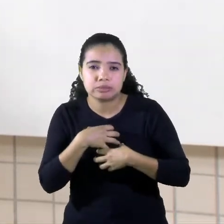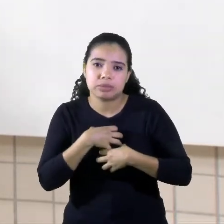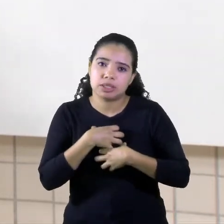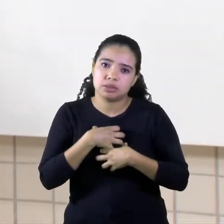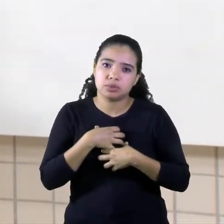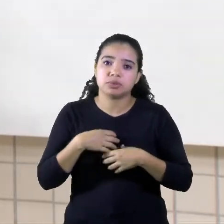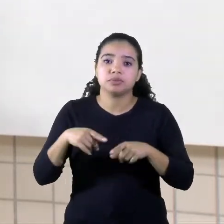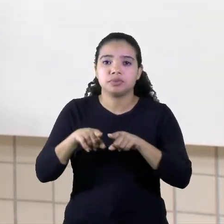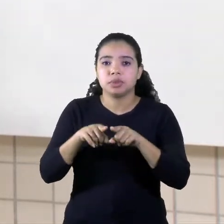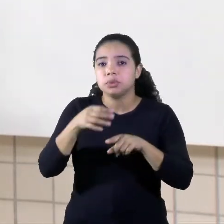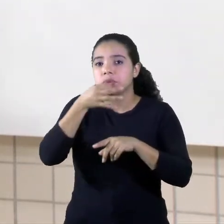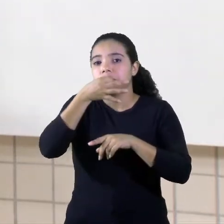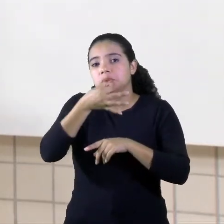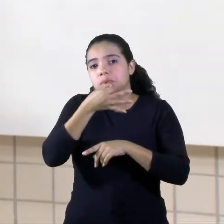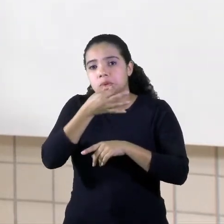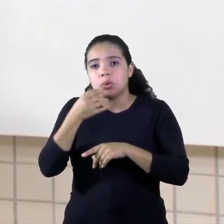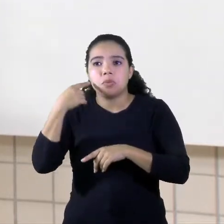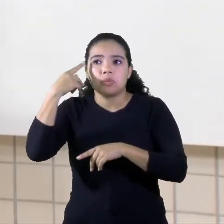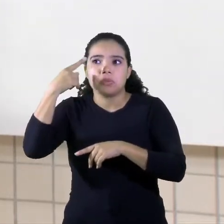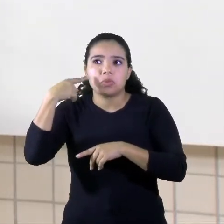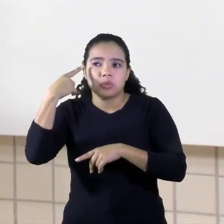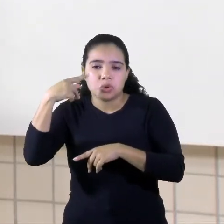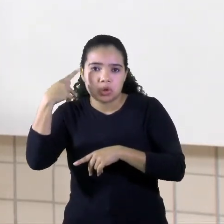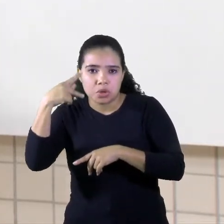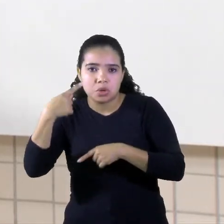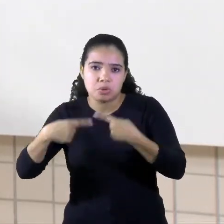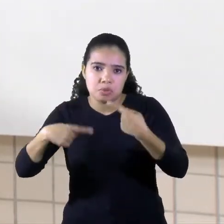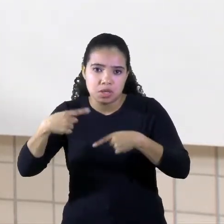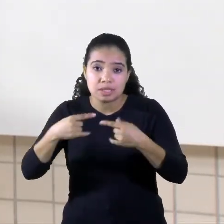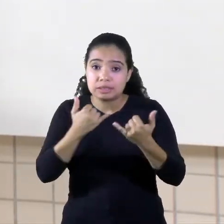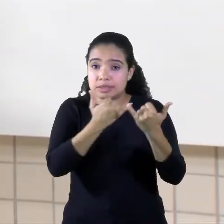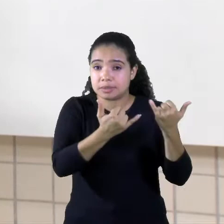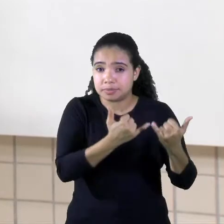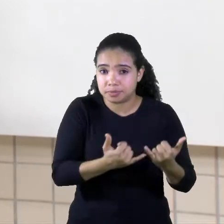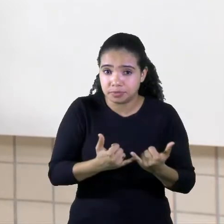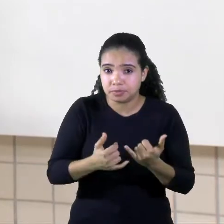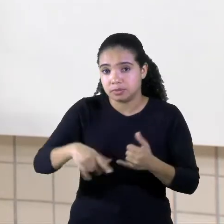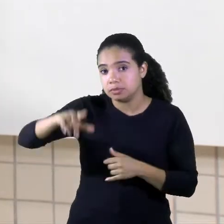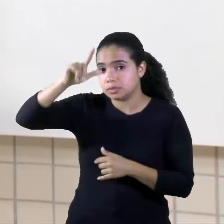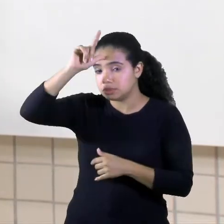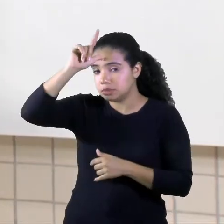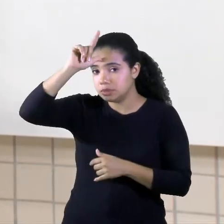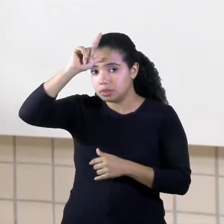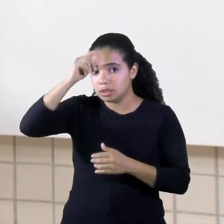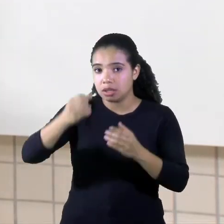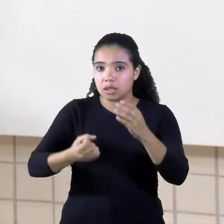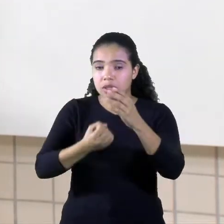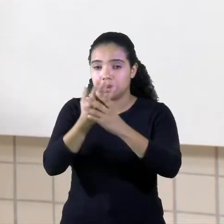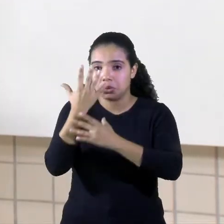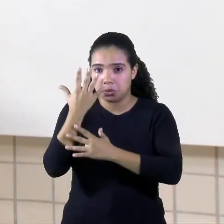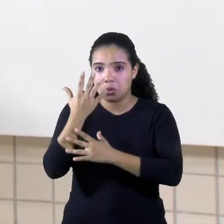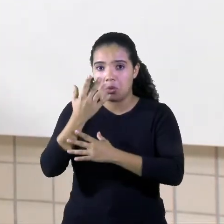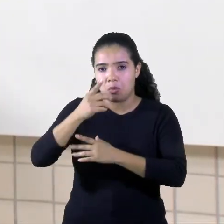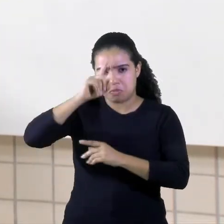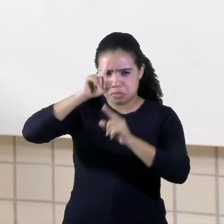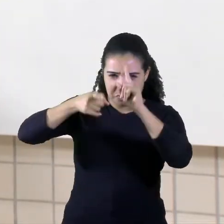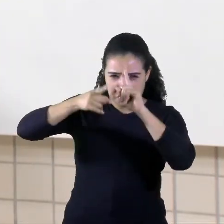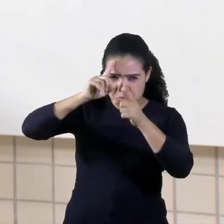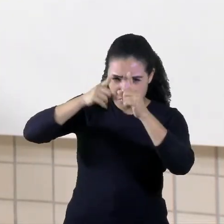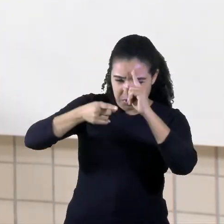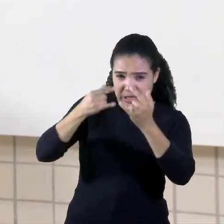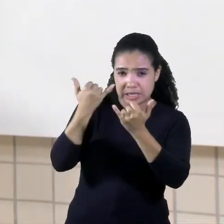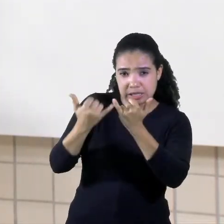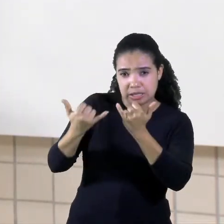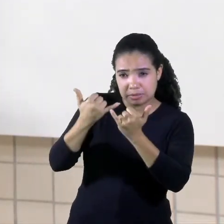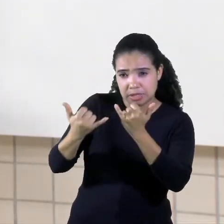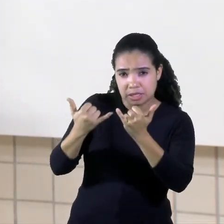e ideologias políticas bem parecidas. Na Alemanha surgiu uma ideologia totalitária muito